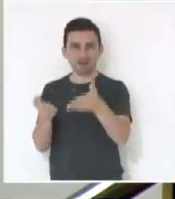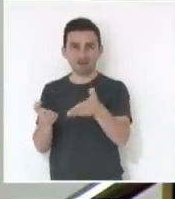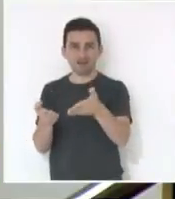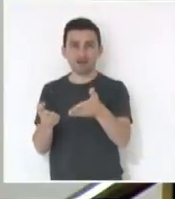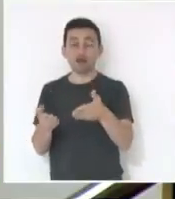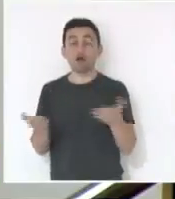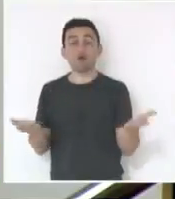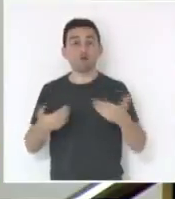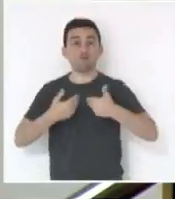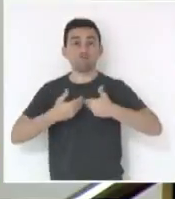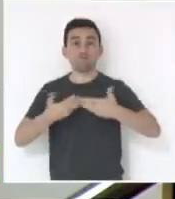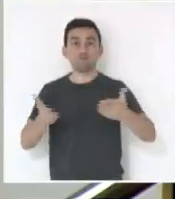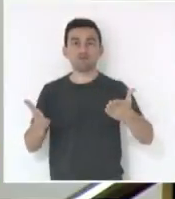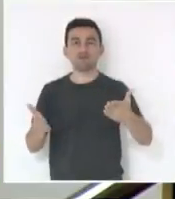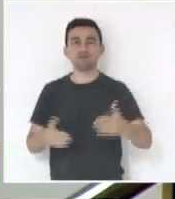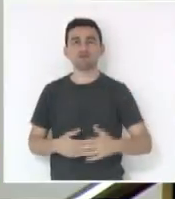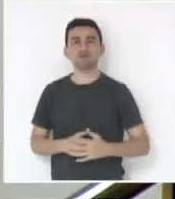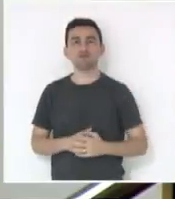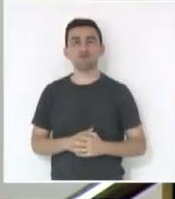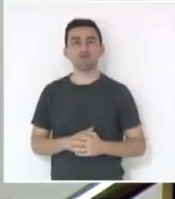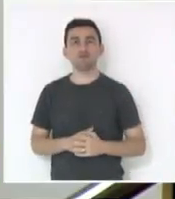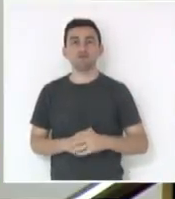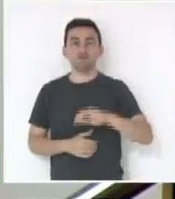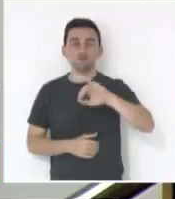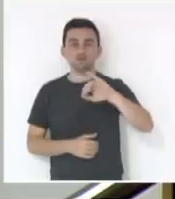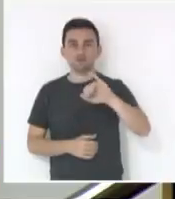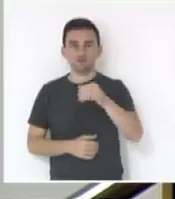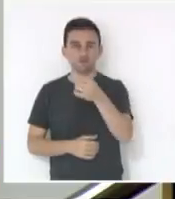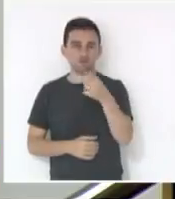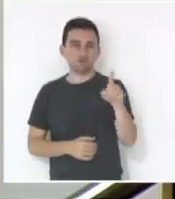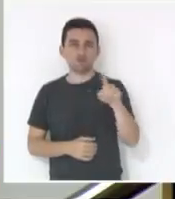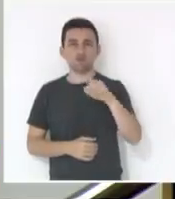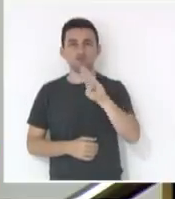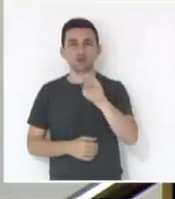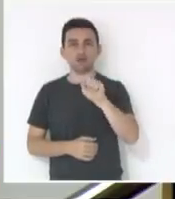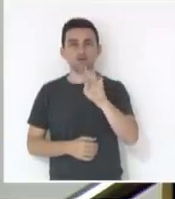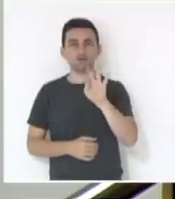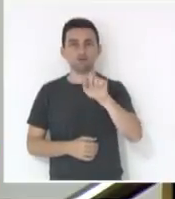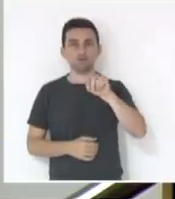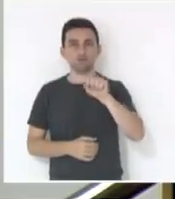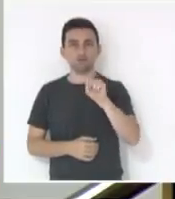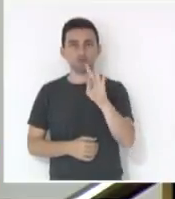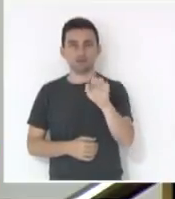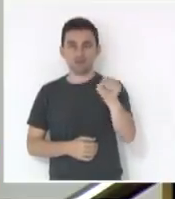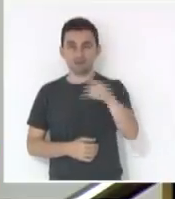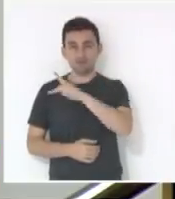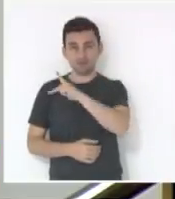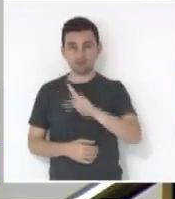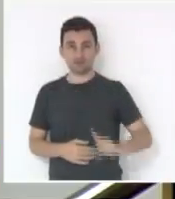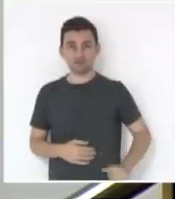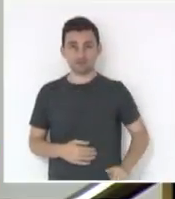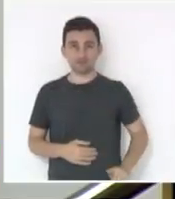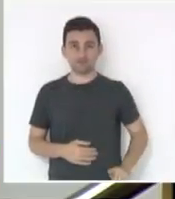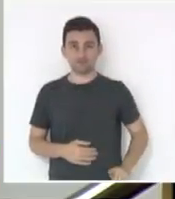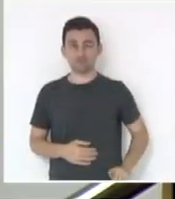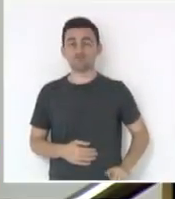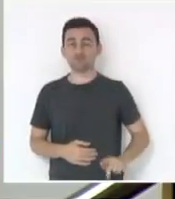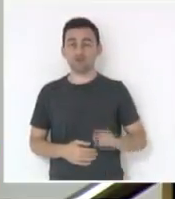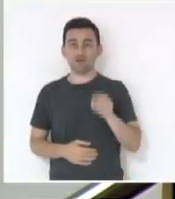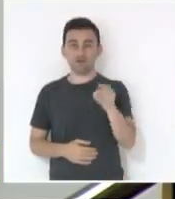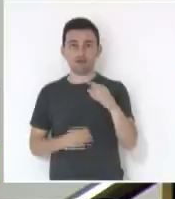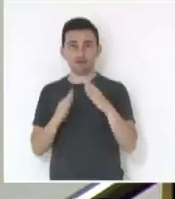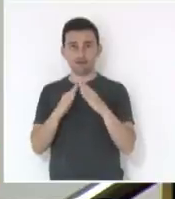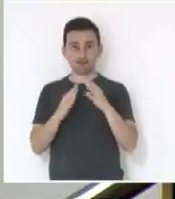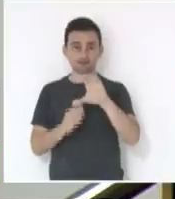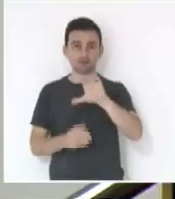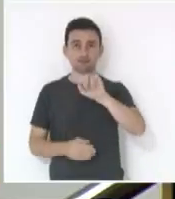inaugurado recente. João Batista é o presidente, é o secretário da Defesa Civil, junto com o Aldo